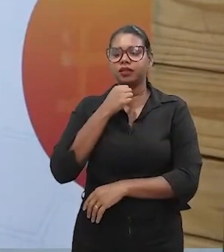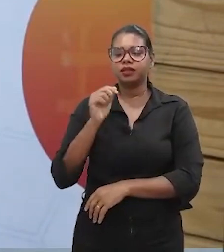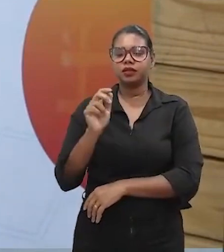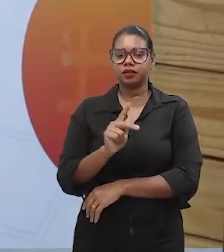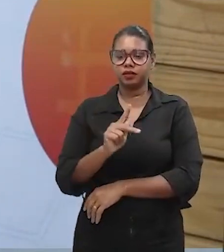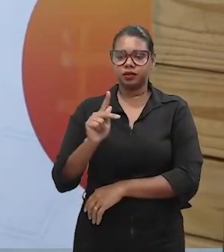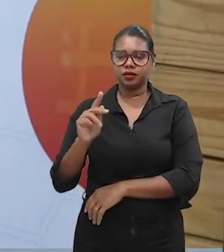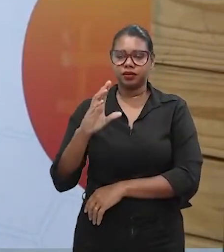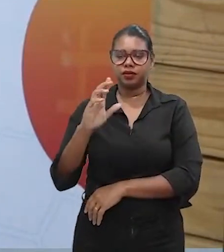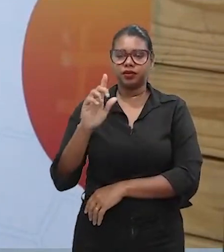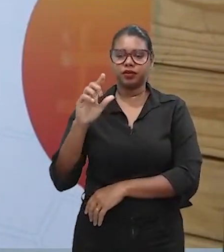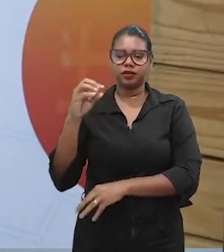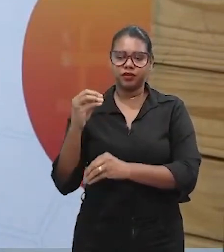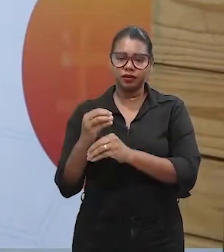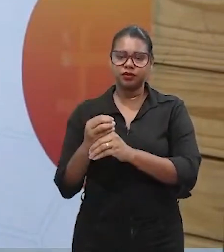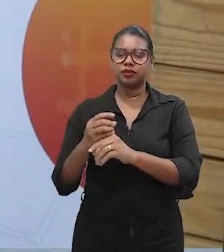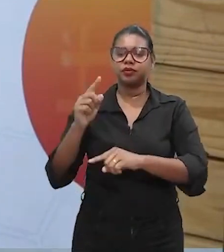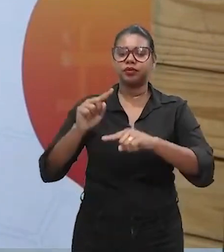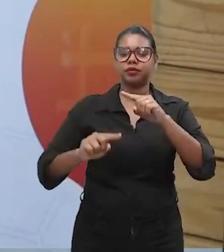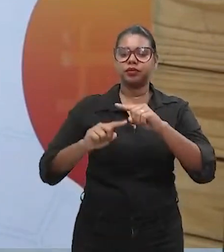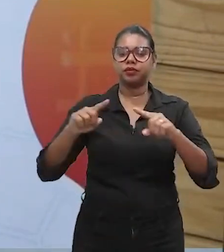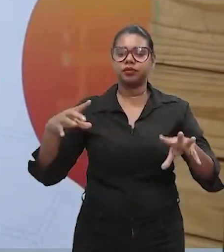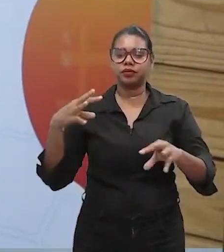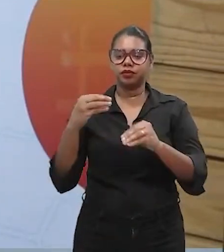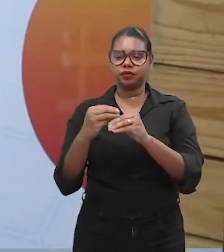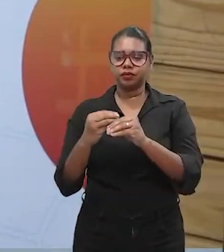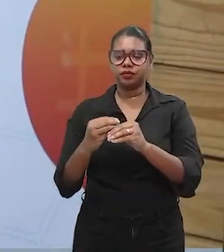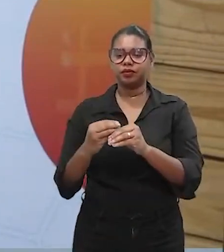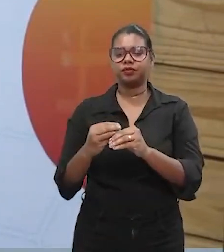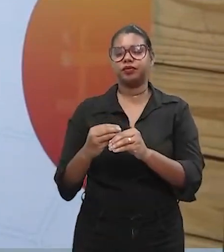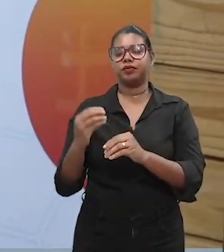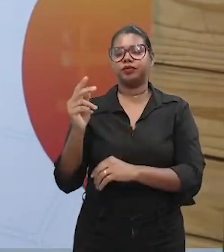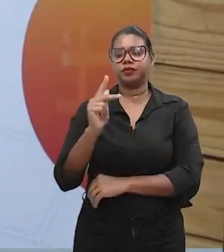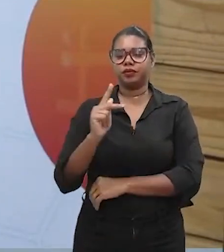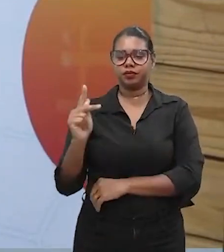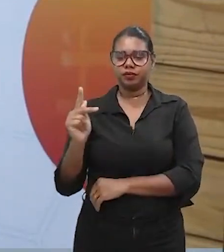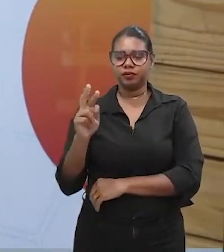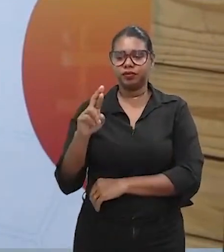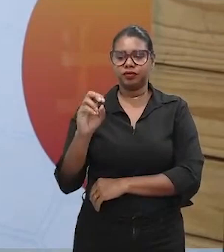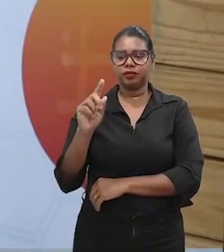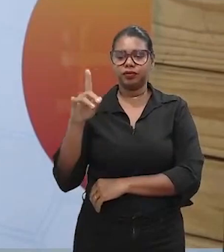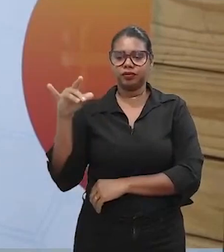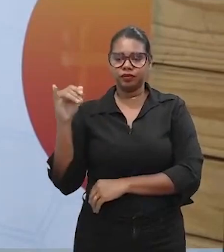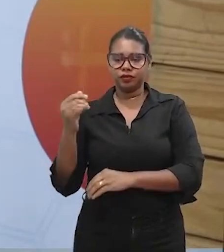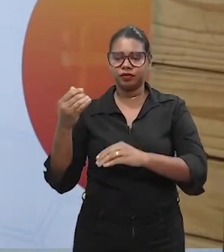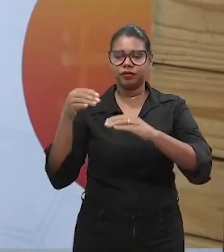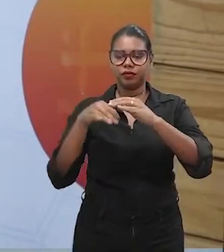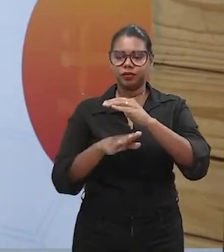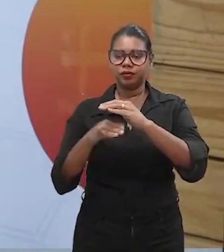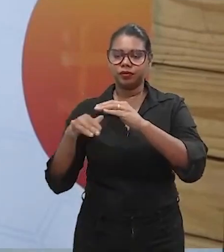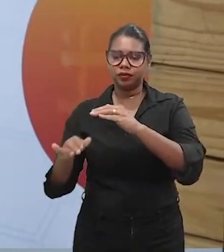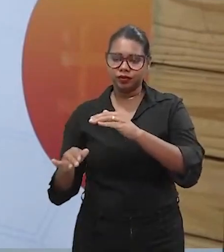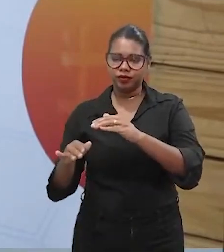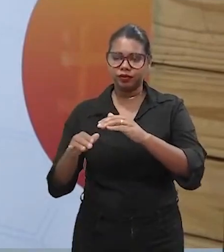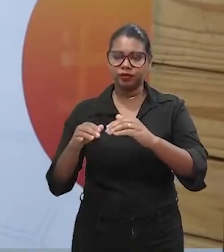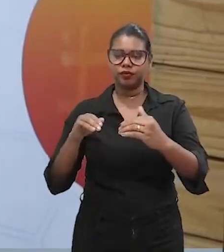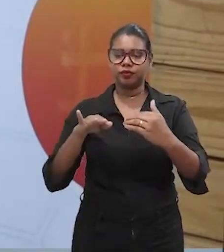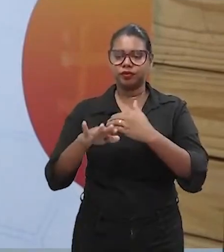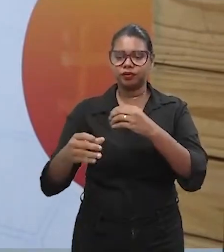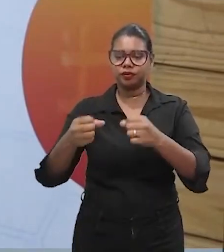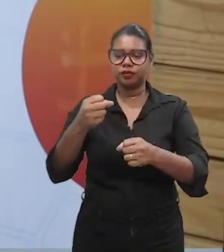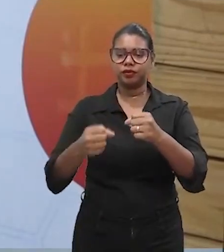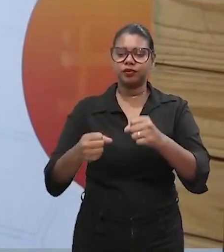sobre produção e materiais de produção. Ele vai abordar armazenamento e transporte.